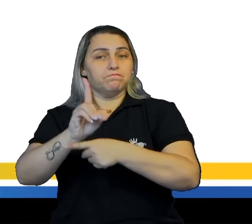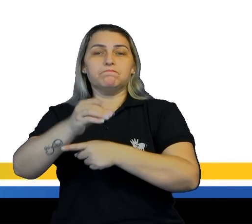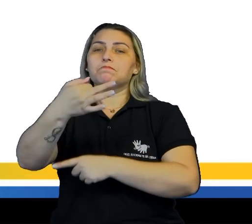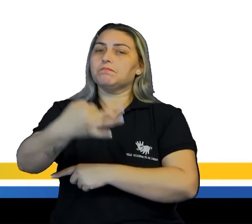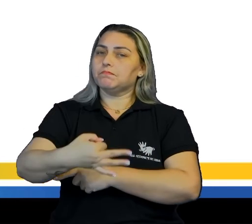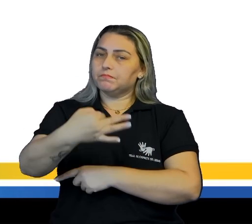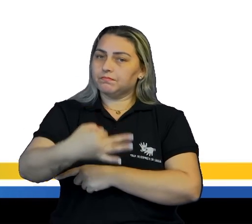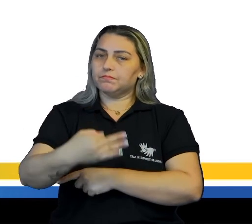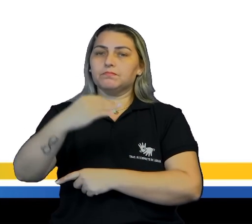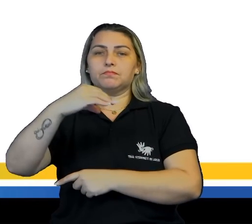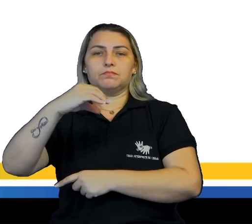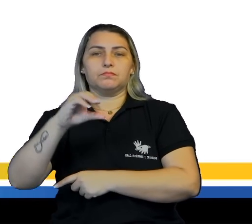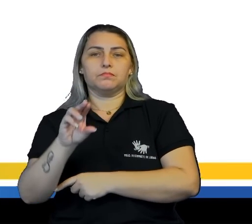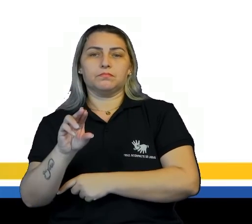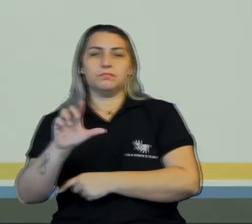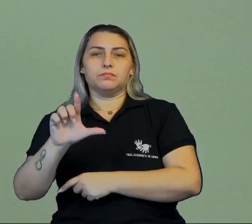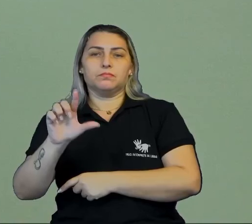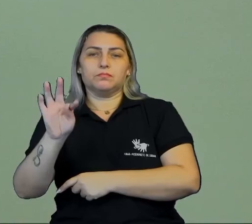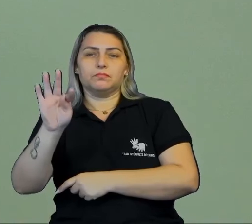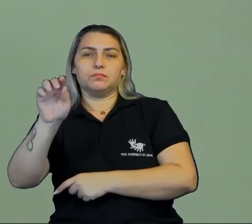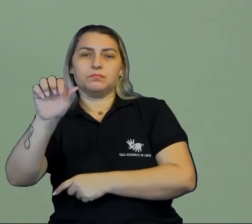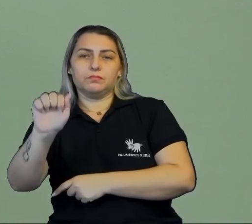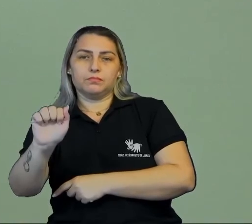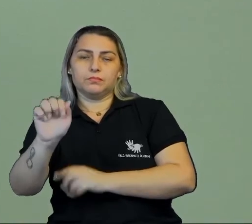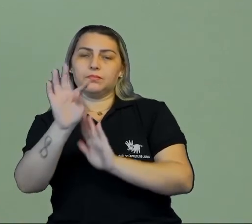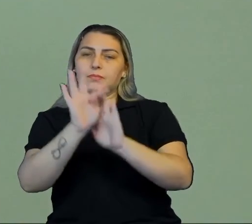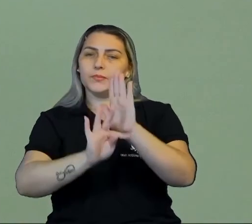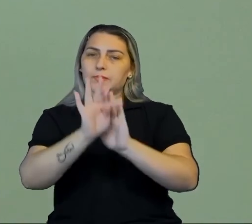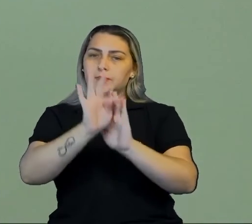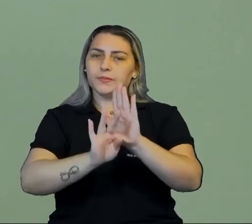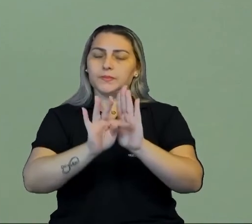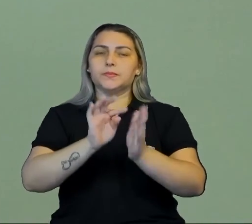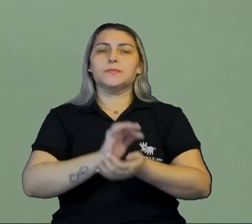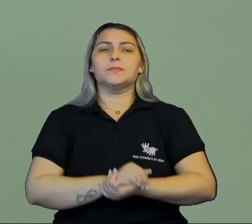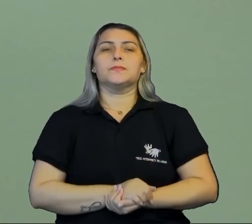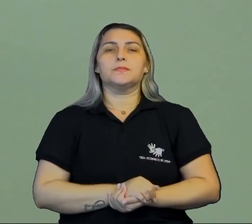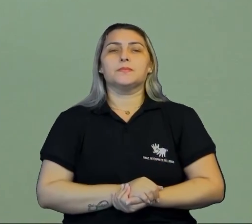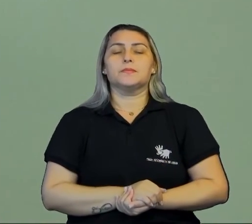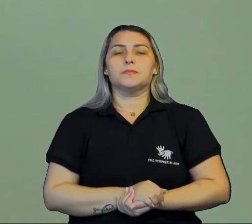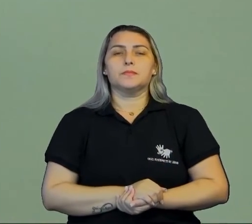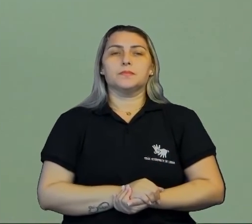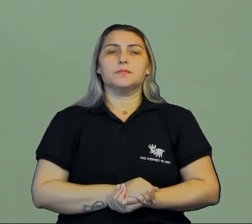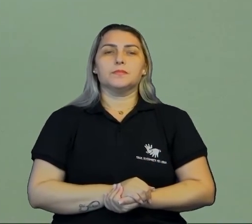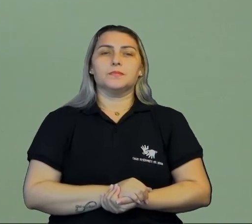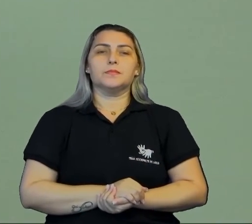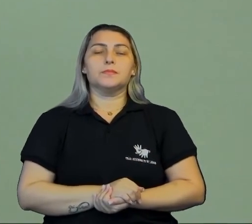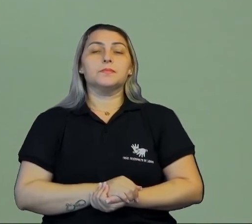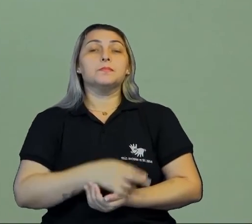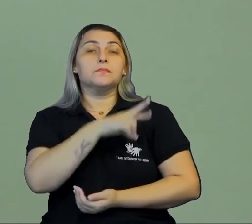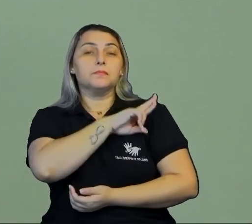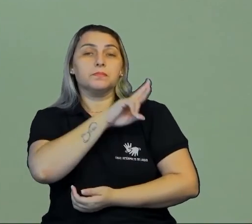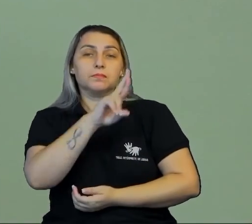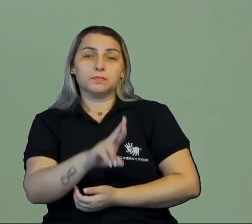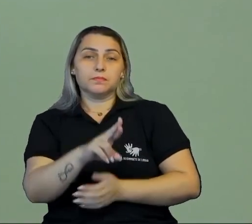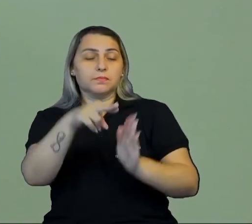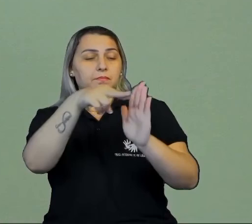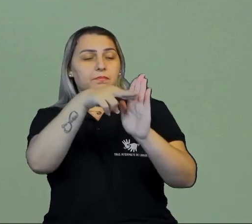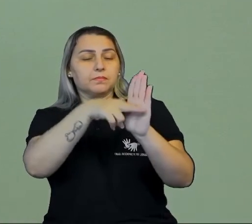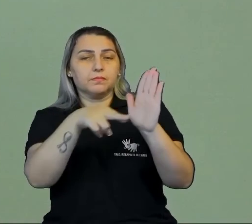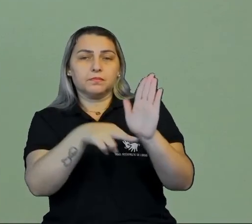Isso mesmo. No texto foi empregada a linguagem culta, na qual há o respeito às